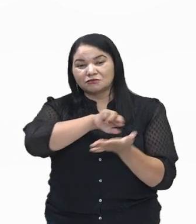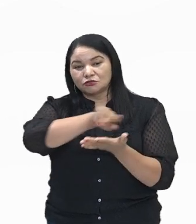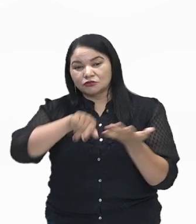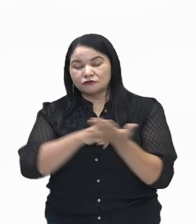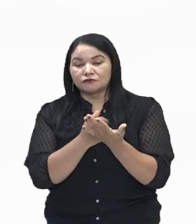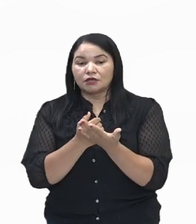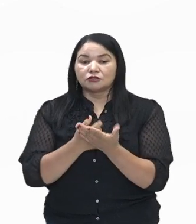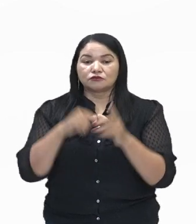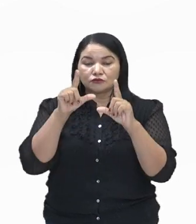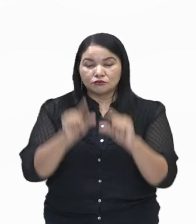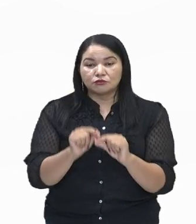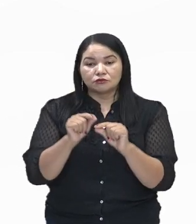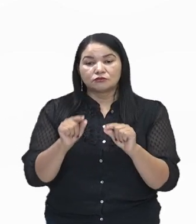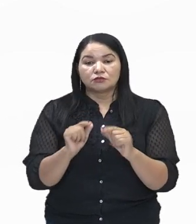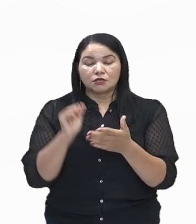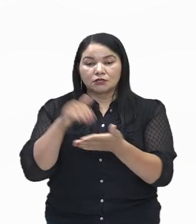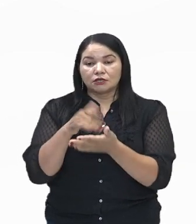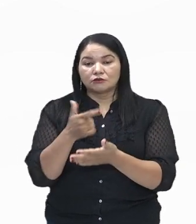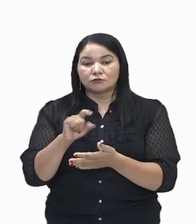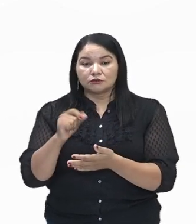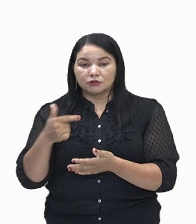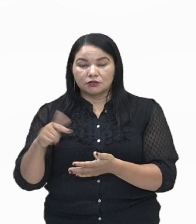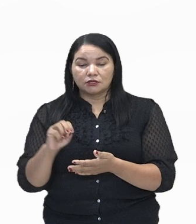a corrupção e o suborno,